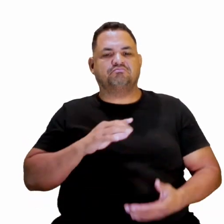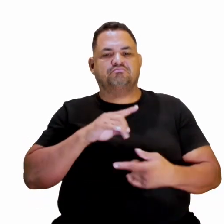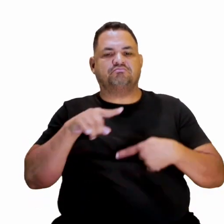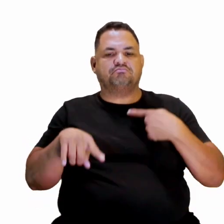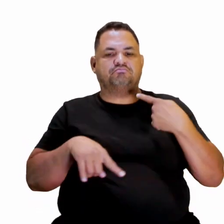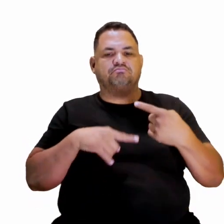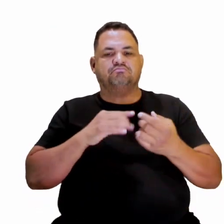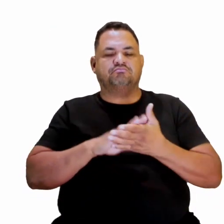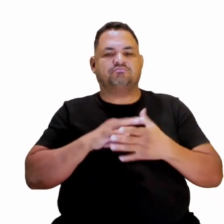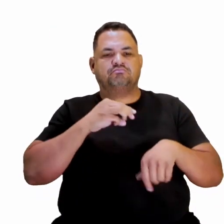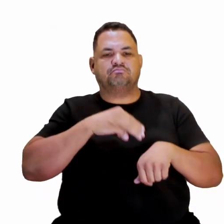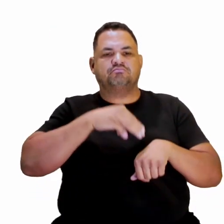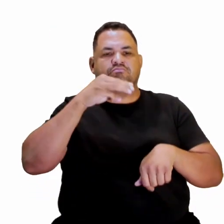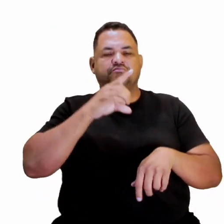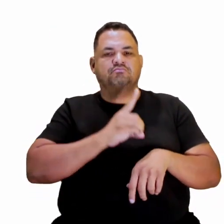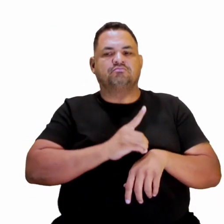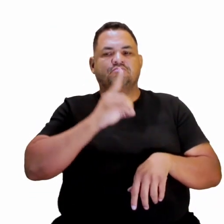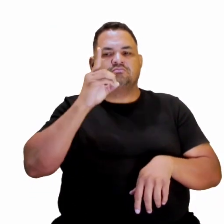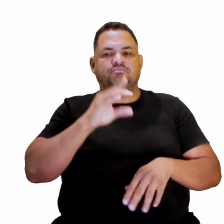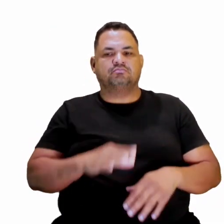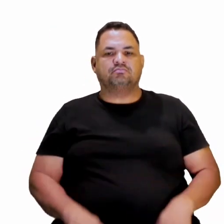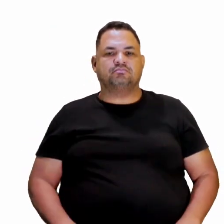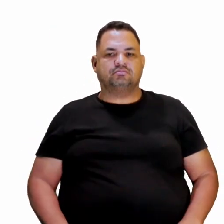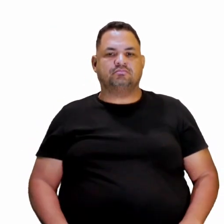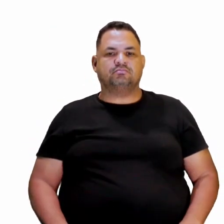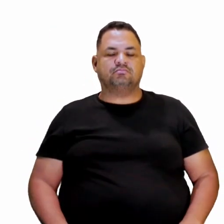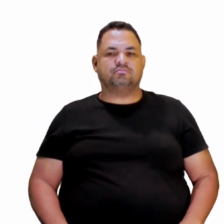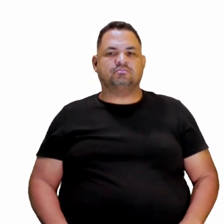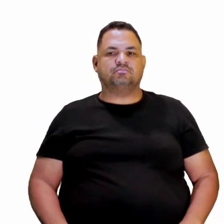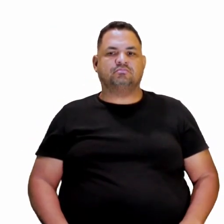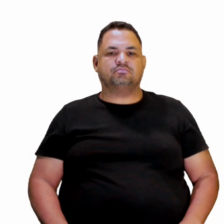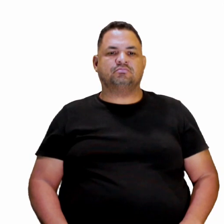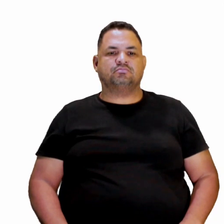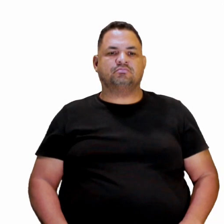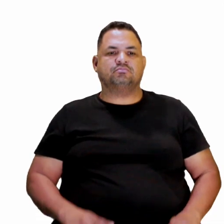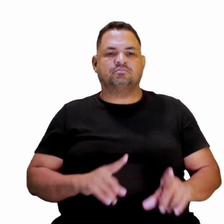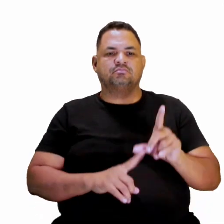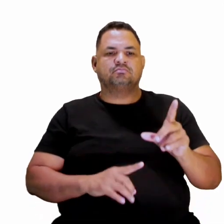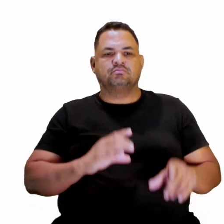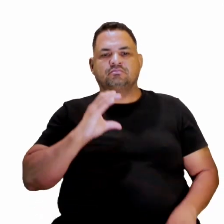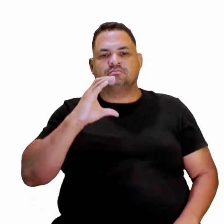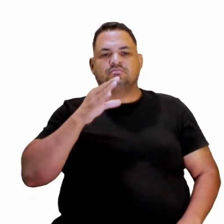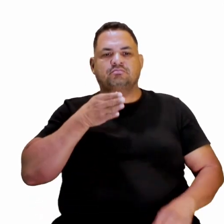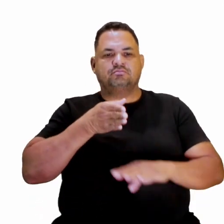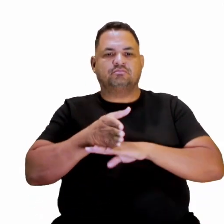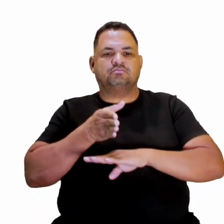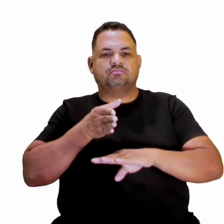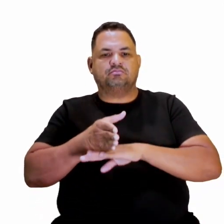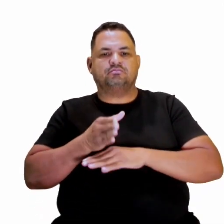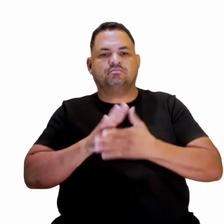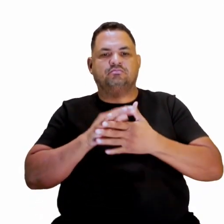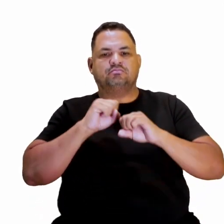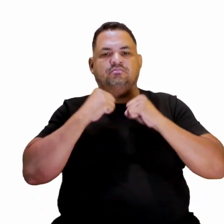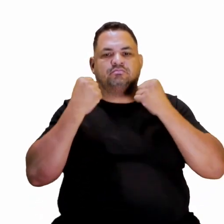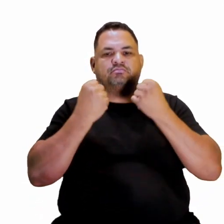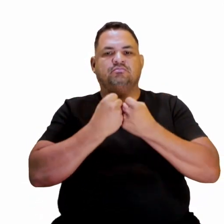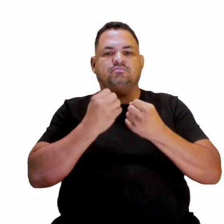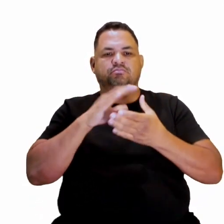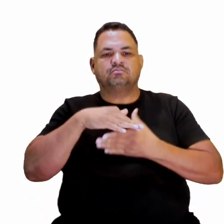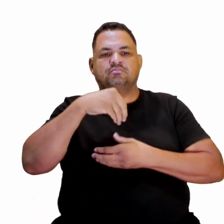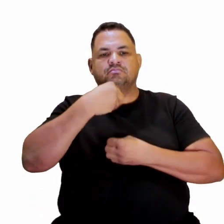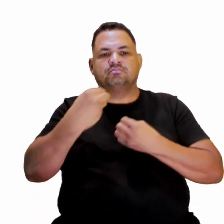fazer mestrado ou doutorado. Tudo bem que já apareceu aqui minha resposta correta, que é a letra C. Ele frequenta seminários que não fazem parte da